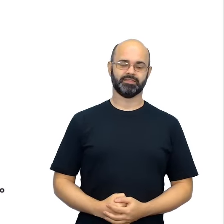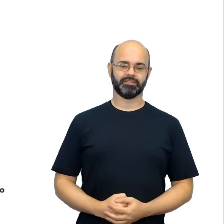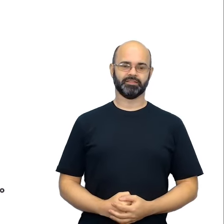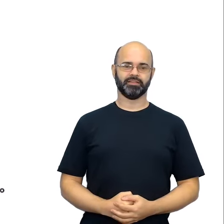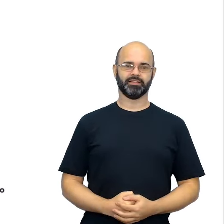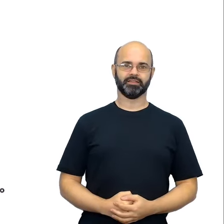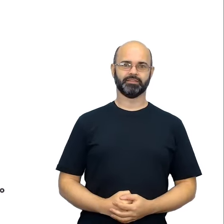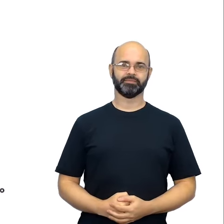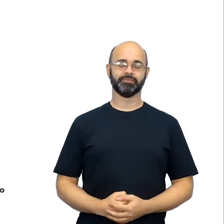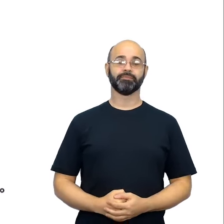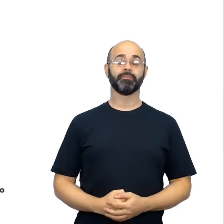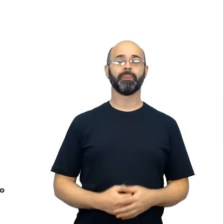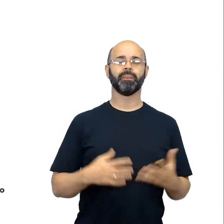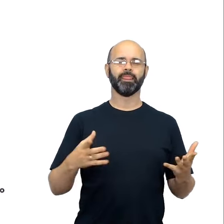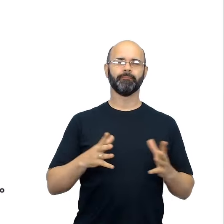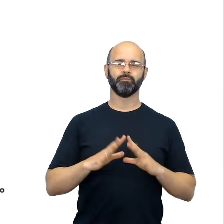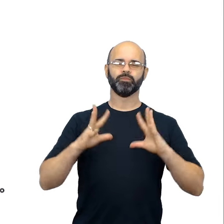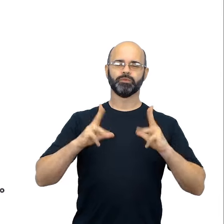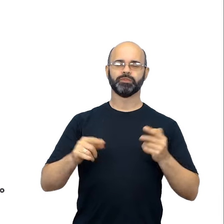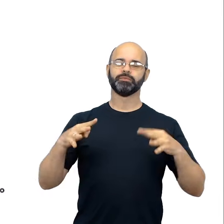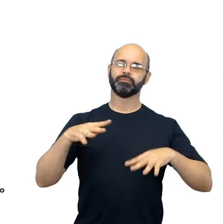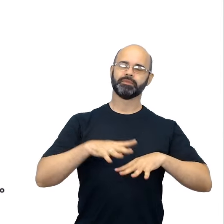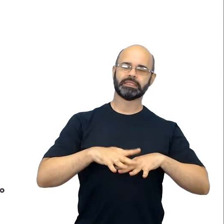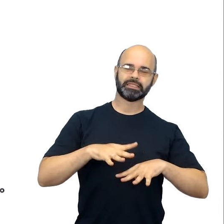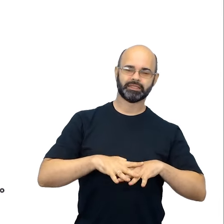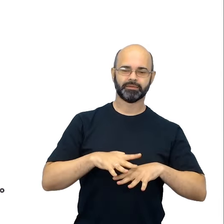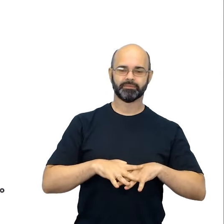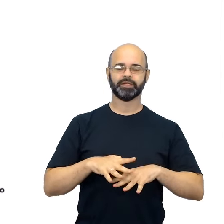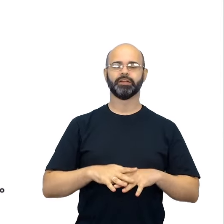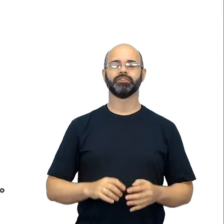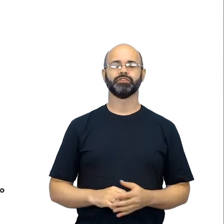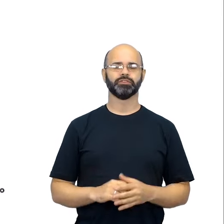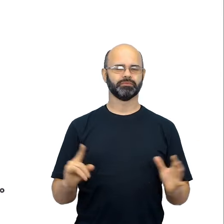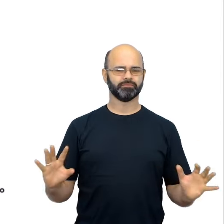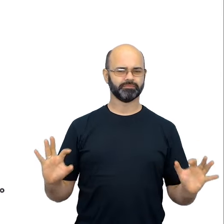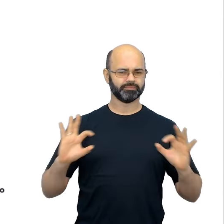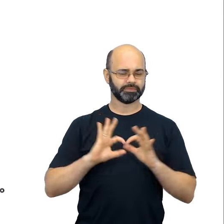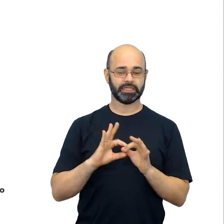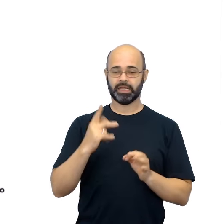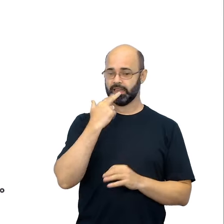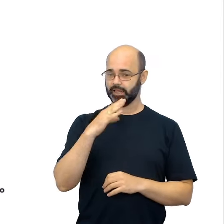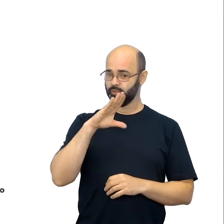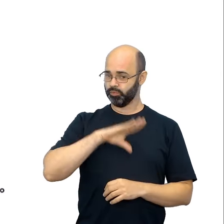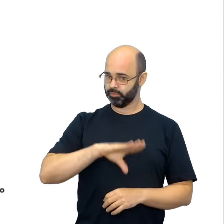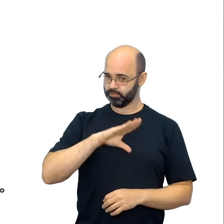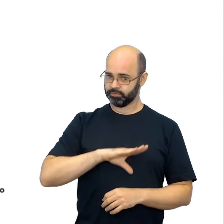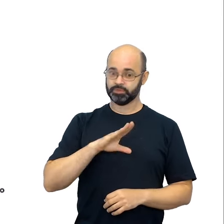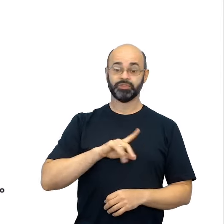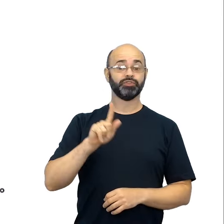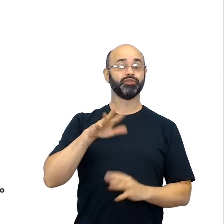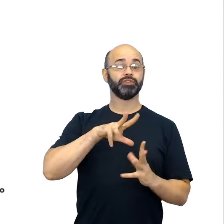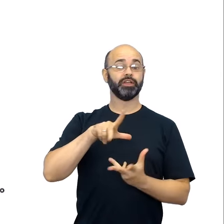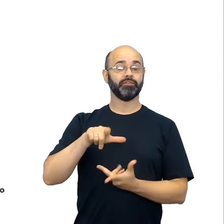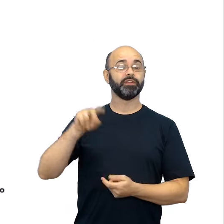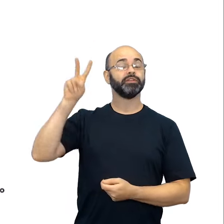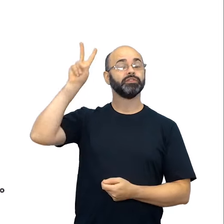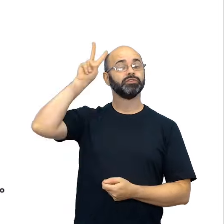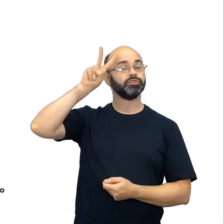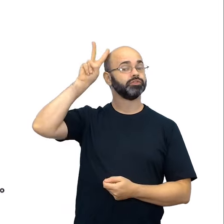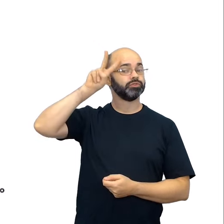sempre ligado a tudo, né? Matemática está muito vinculada à língua portuguesa, à geografia, à história,